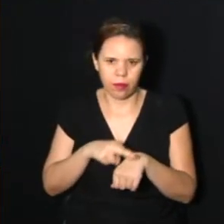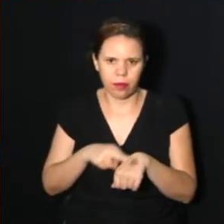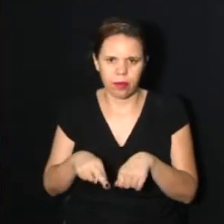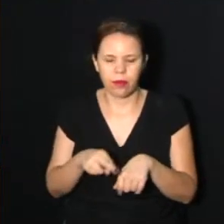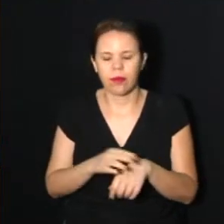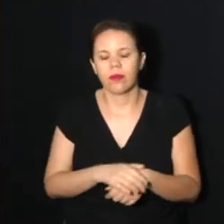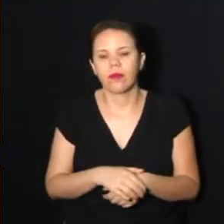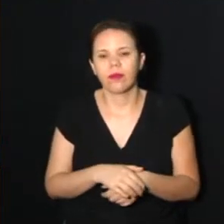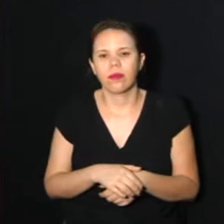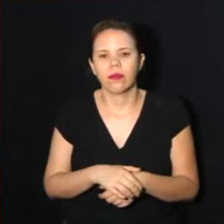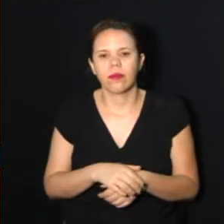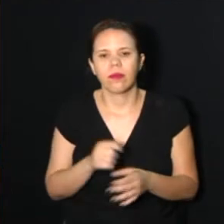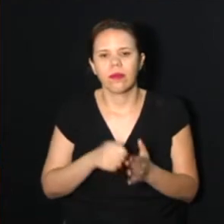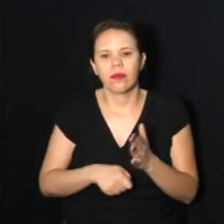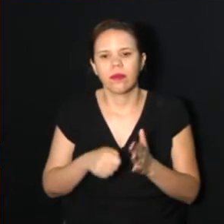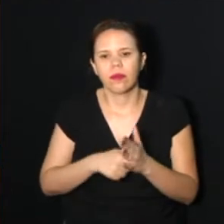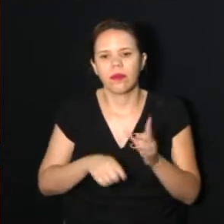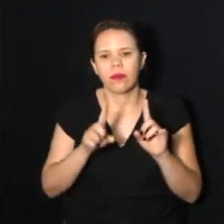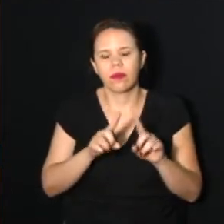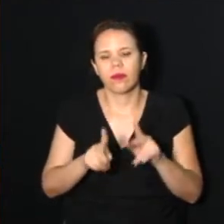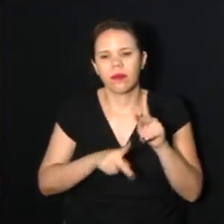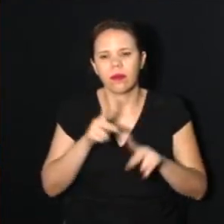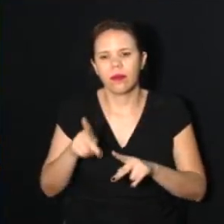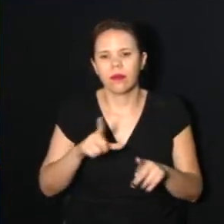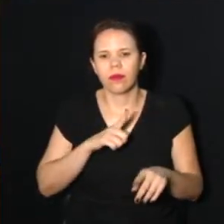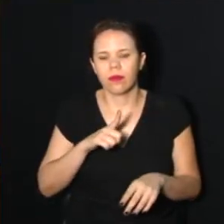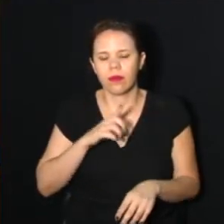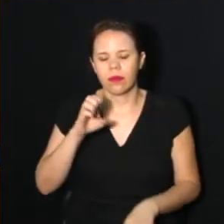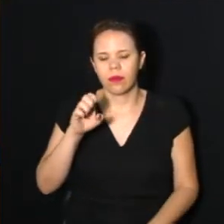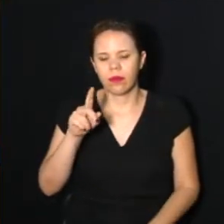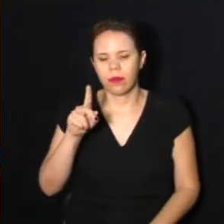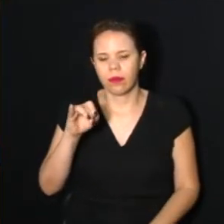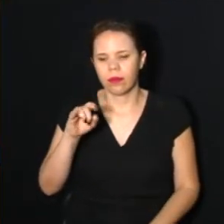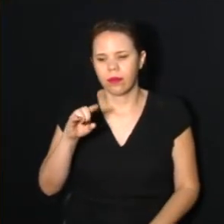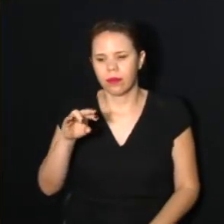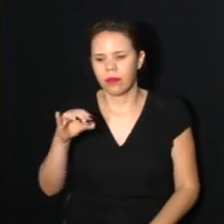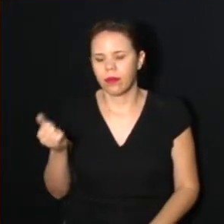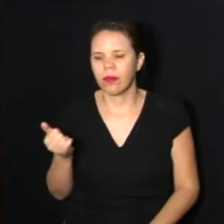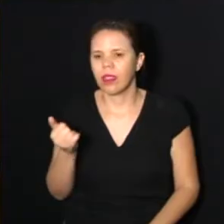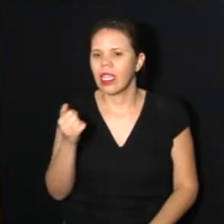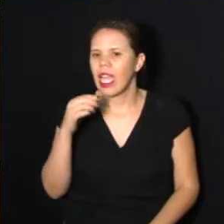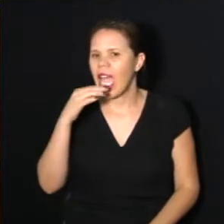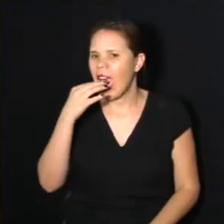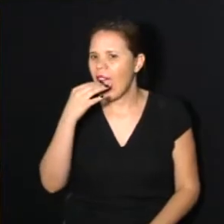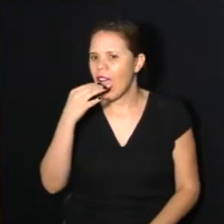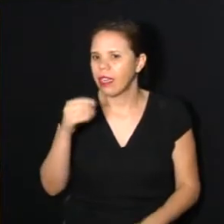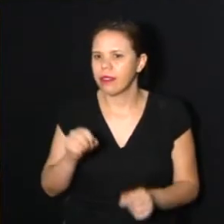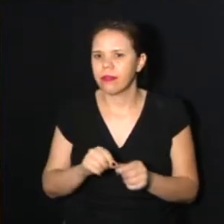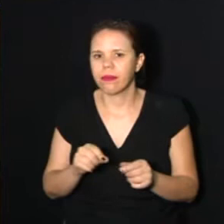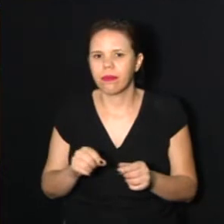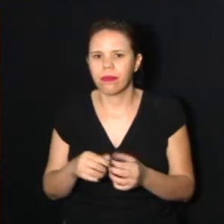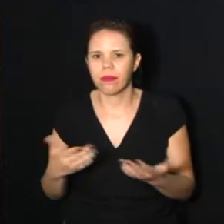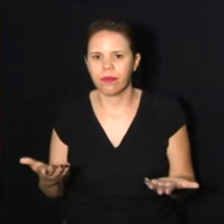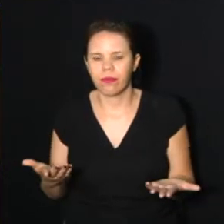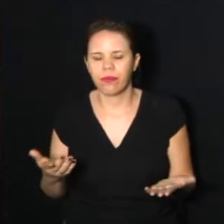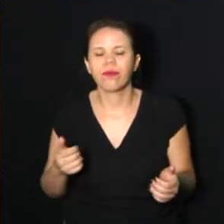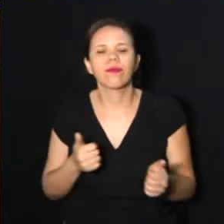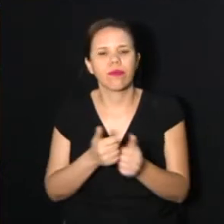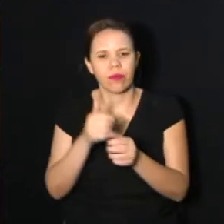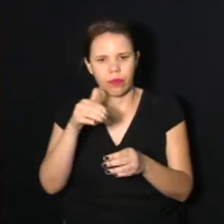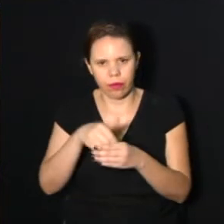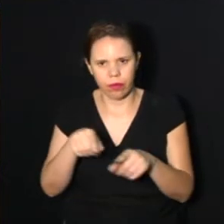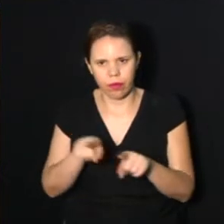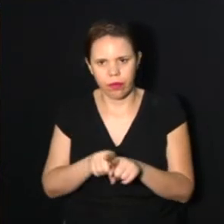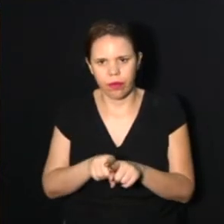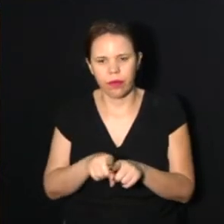com epilepsia. Com parecer favorável, o projeto é de discussão e votação. Vereador Marcelo Silva. Eu acompanho o relator. Vereador Pirmínio